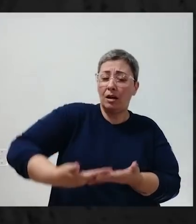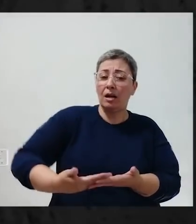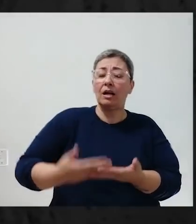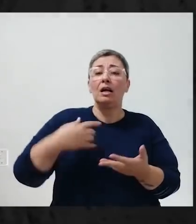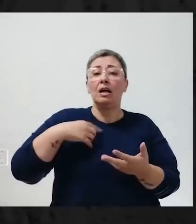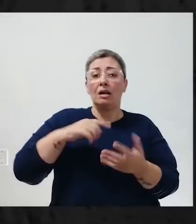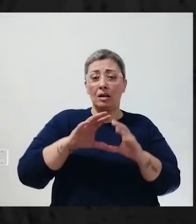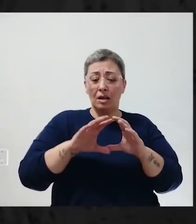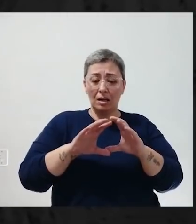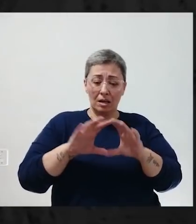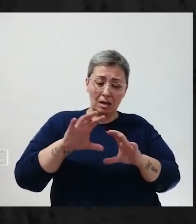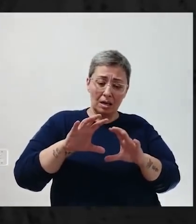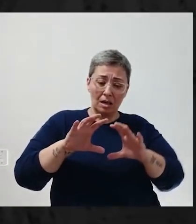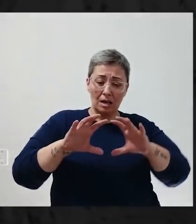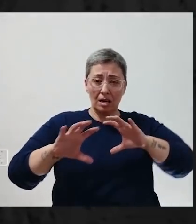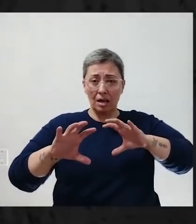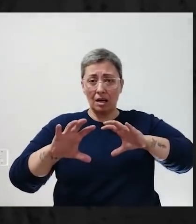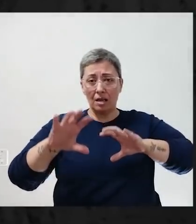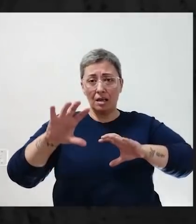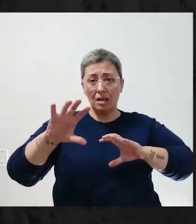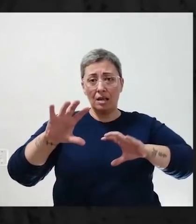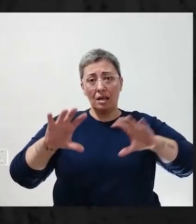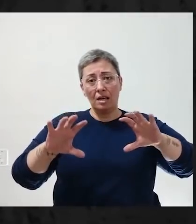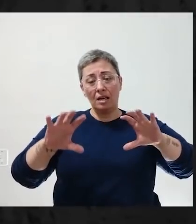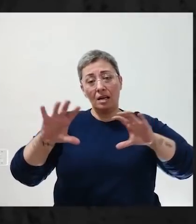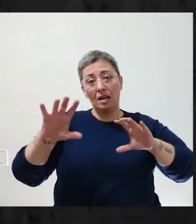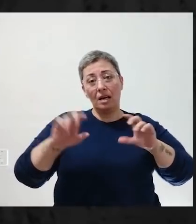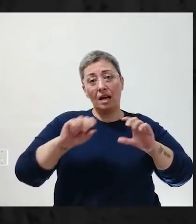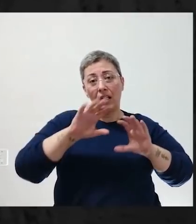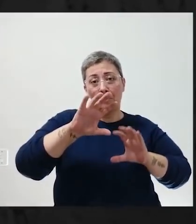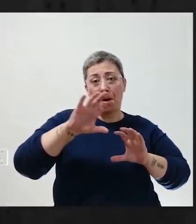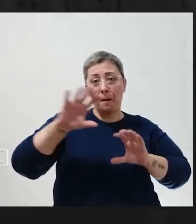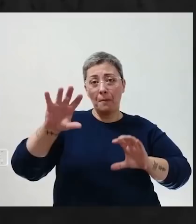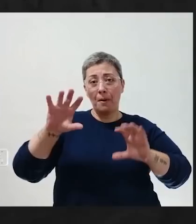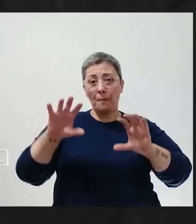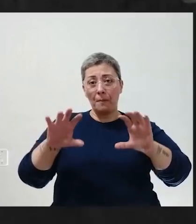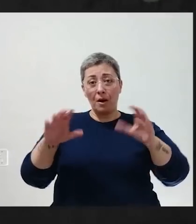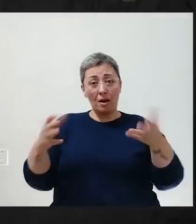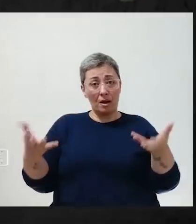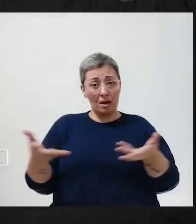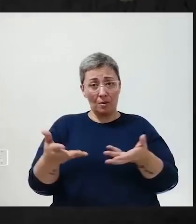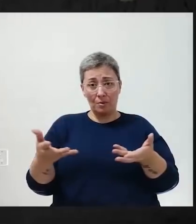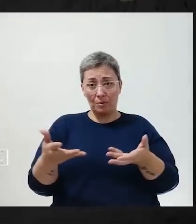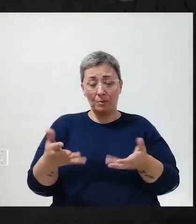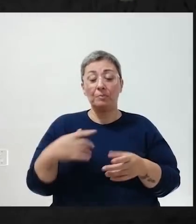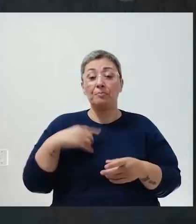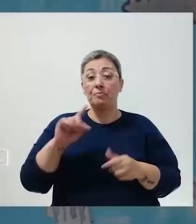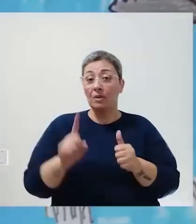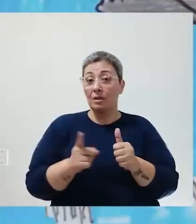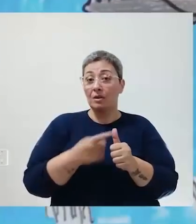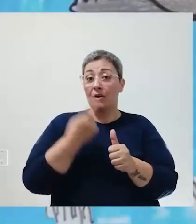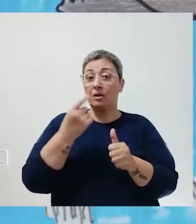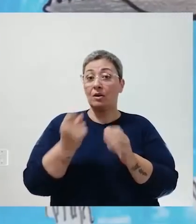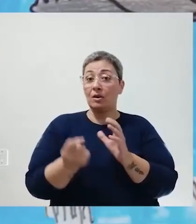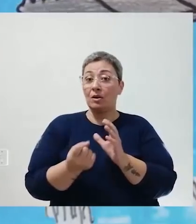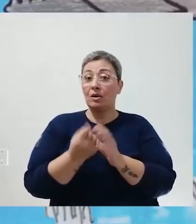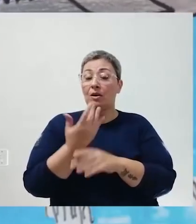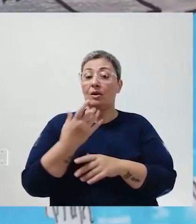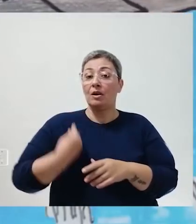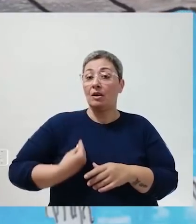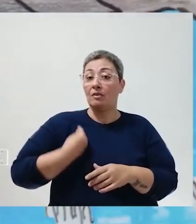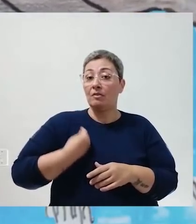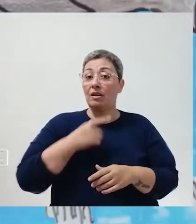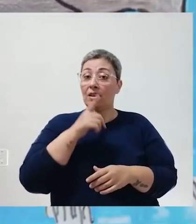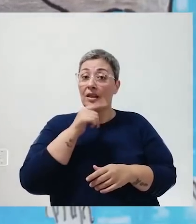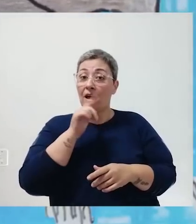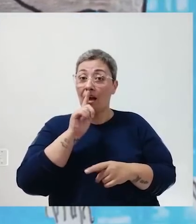esse tempo, a Pangeia foi se separando e formou os continentes como é hoje. Primeiro surgiu